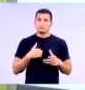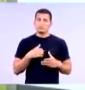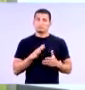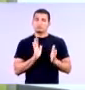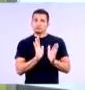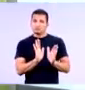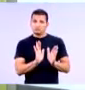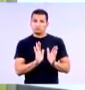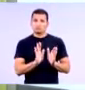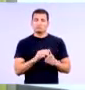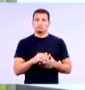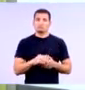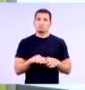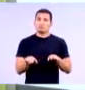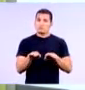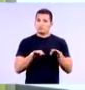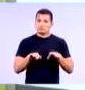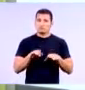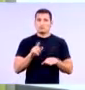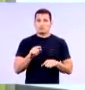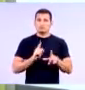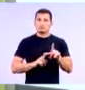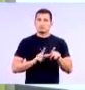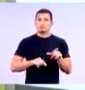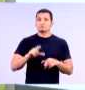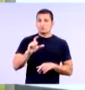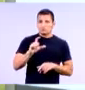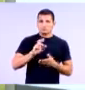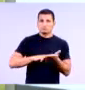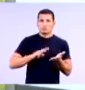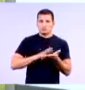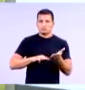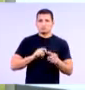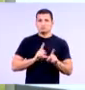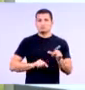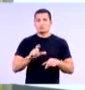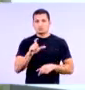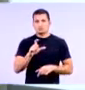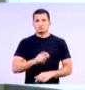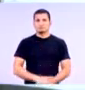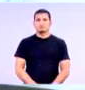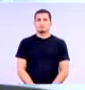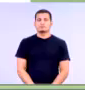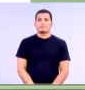padrão, que era com S maiúsculo, quer dizer, os métodos públicos com nome maiúsculo.